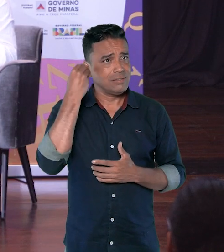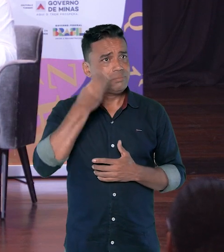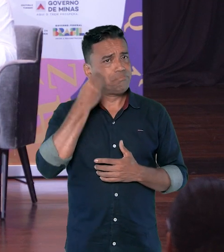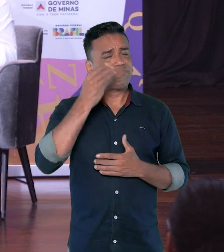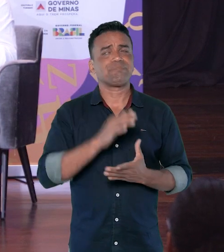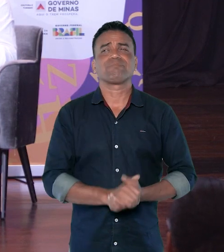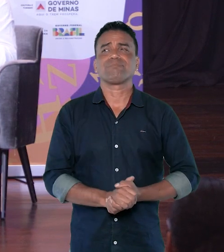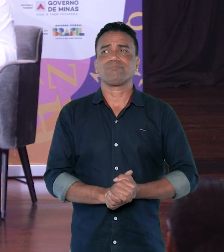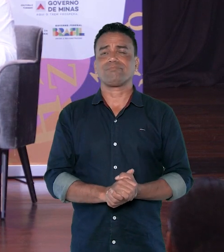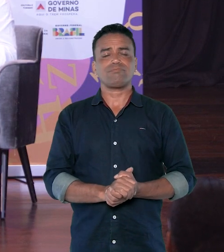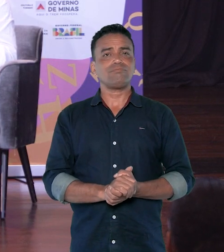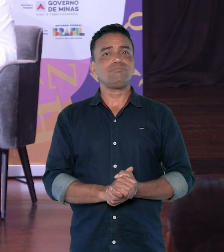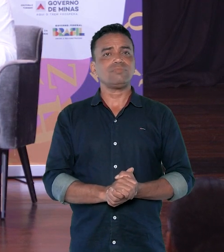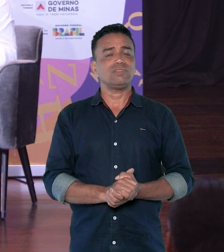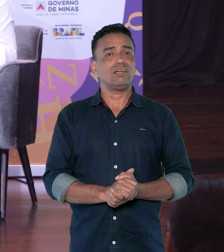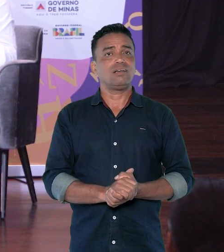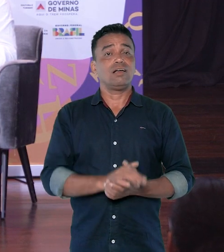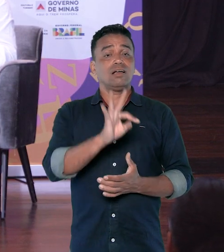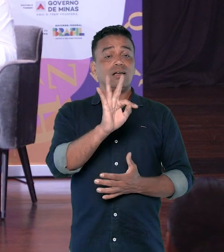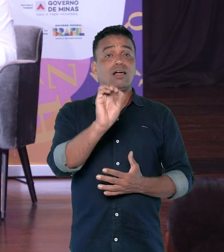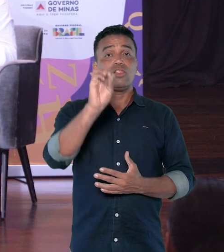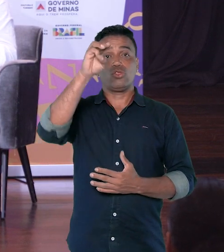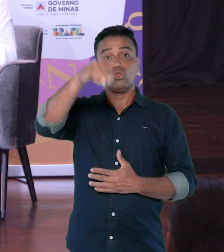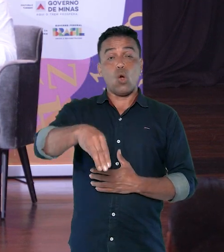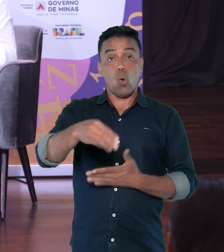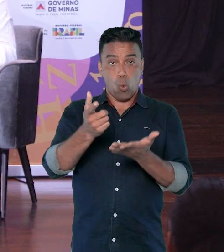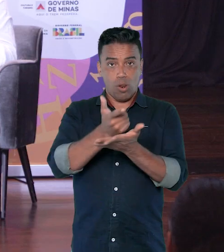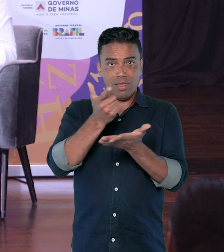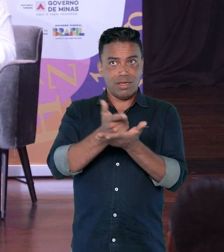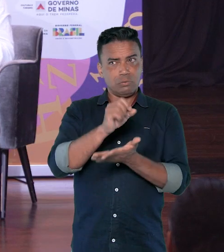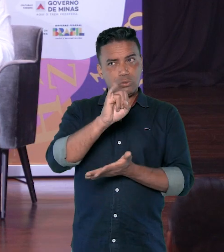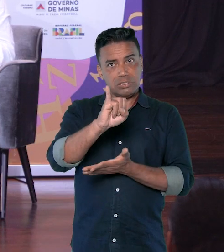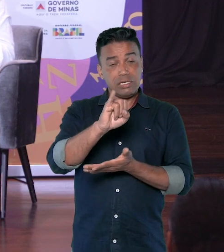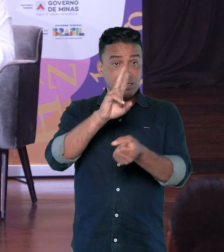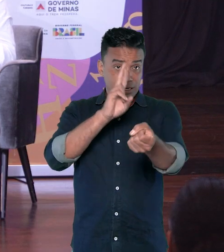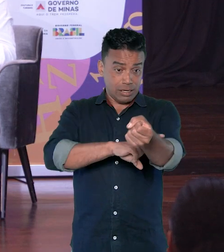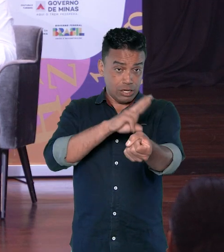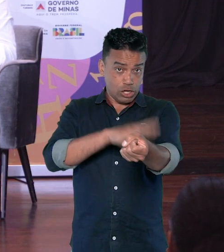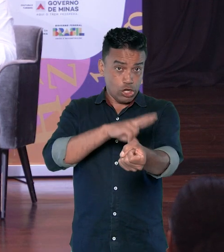experimentar, o tom desse livro, se eu fosse escolher um ritmo,